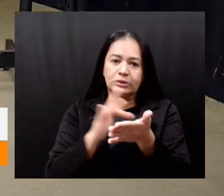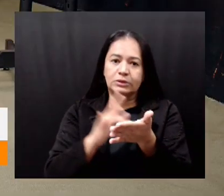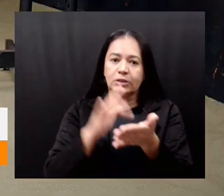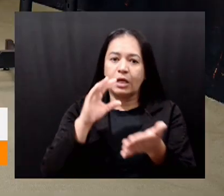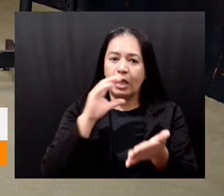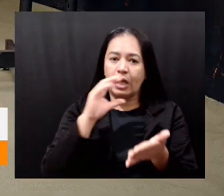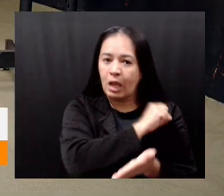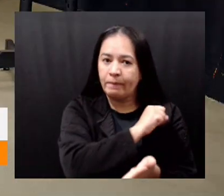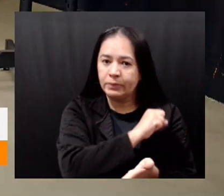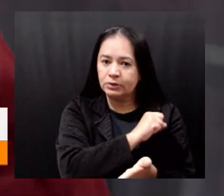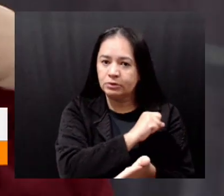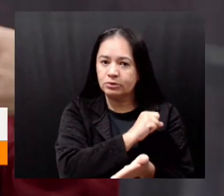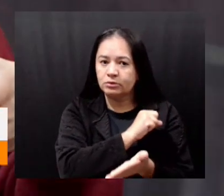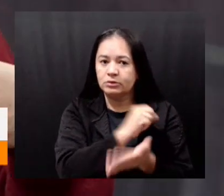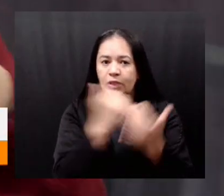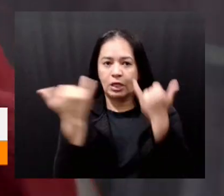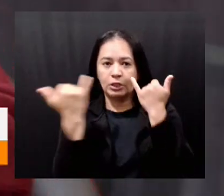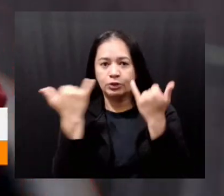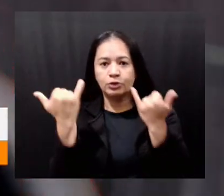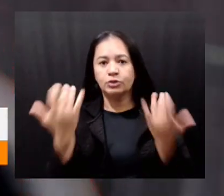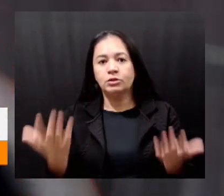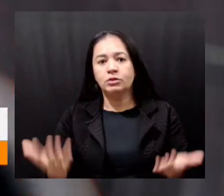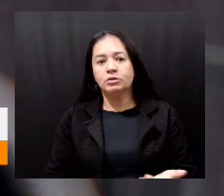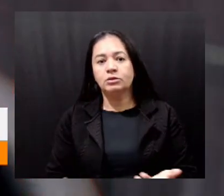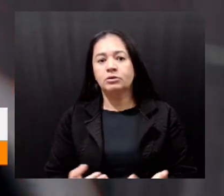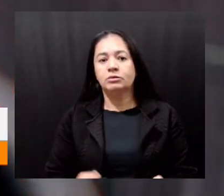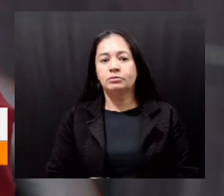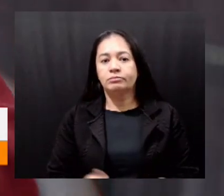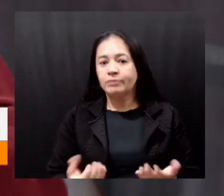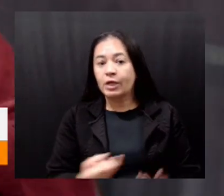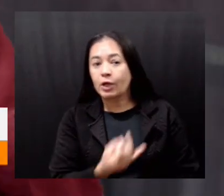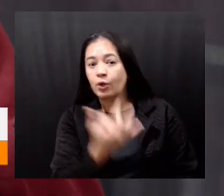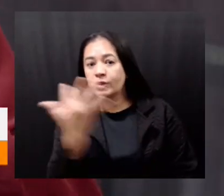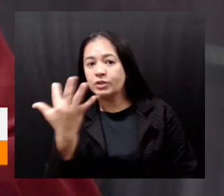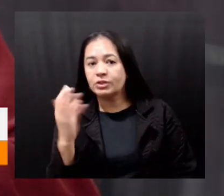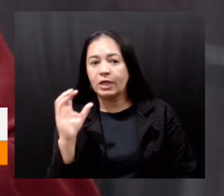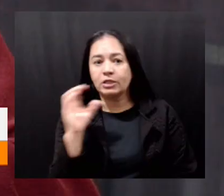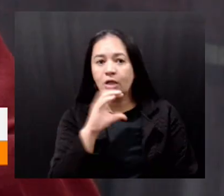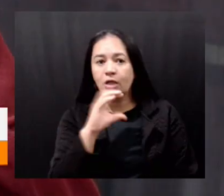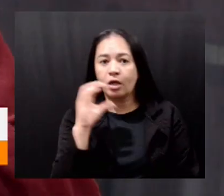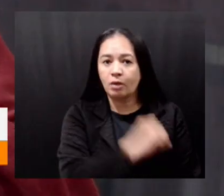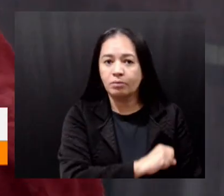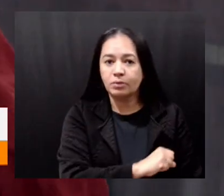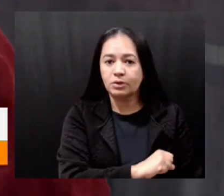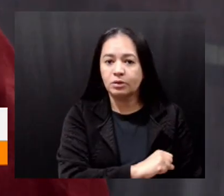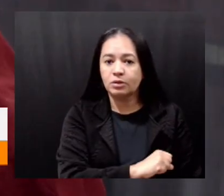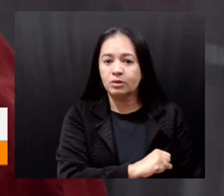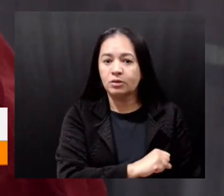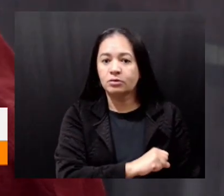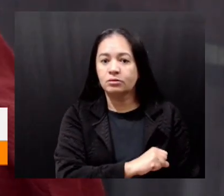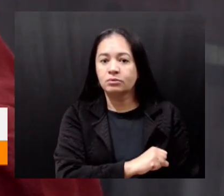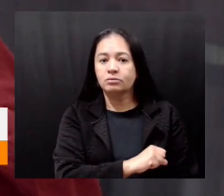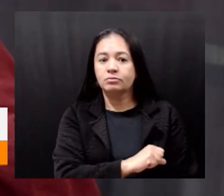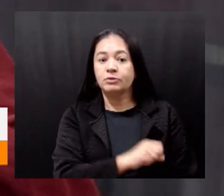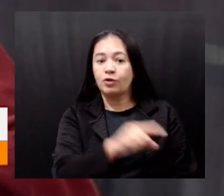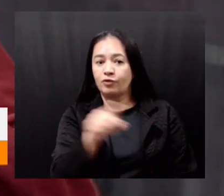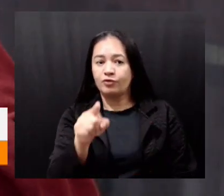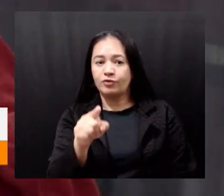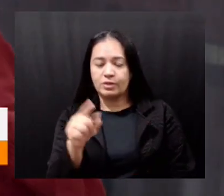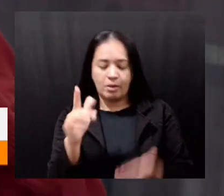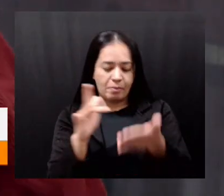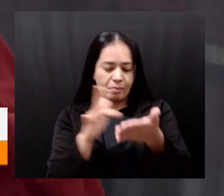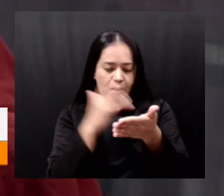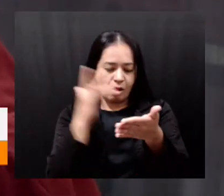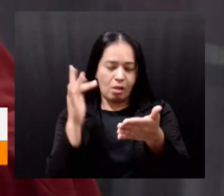volume muito sim, grande, sim. então é volume e velocidade, Muito. né? Uhum. Então você vai entrar, por exemplo,